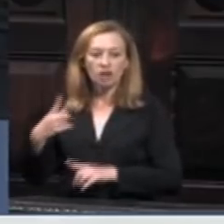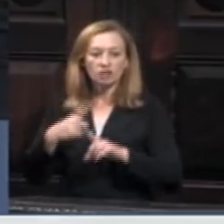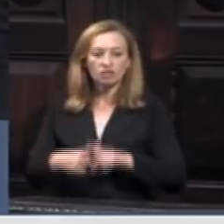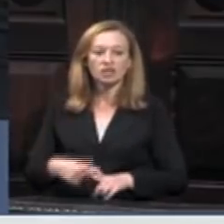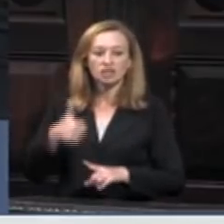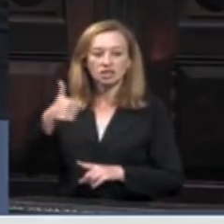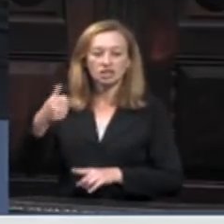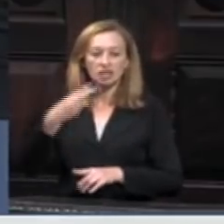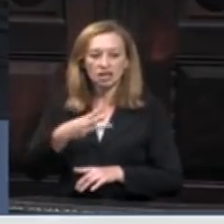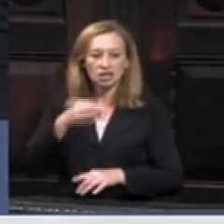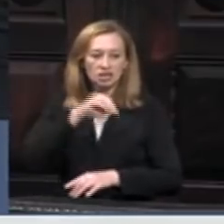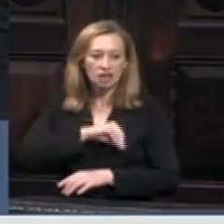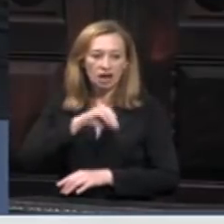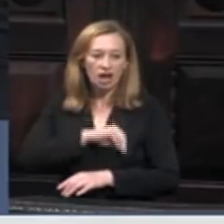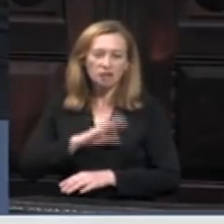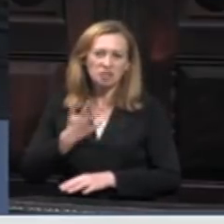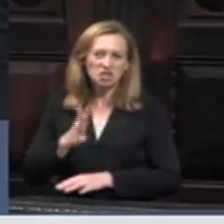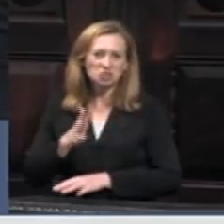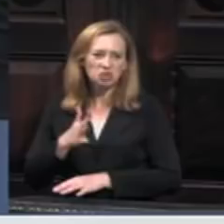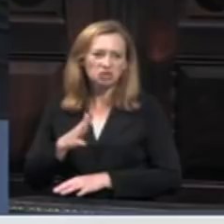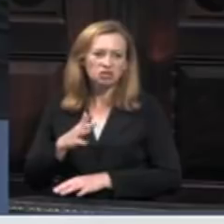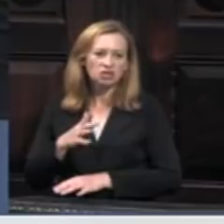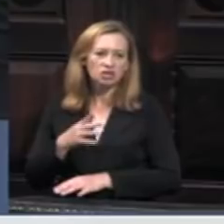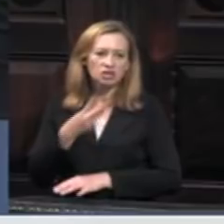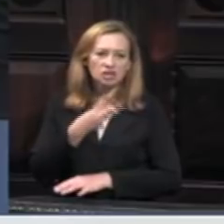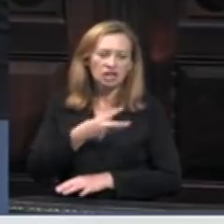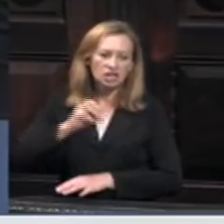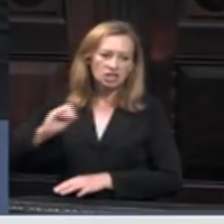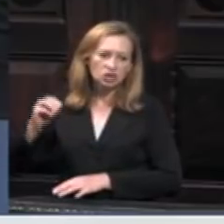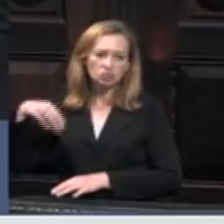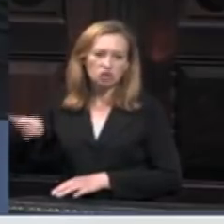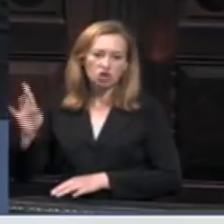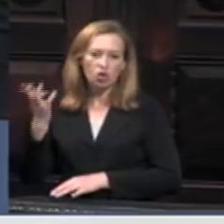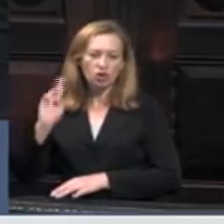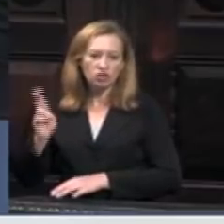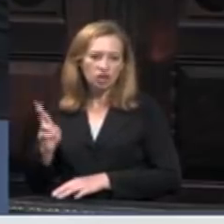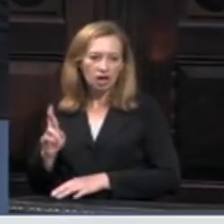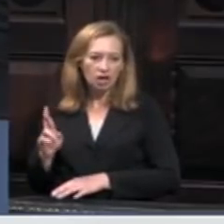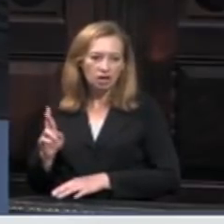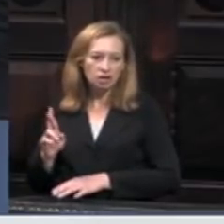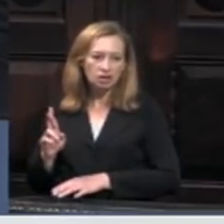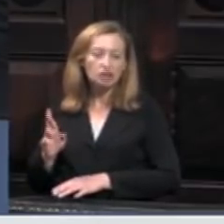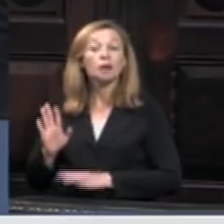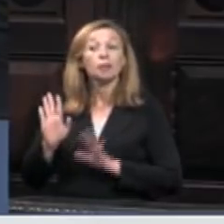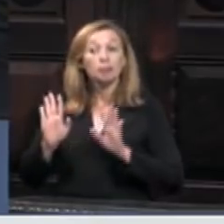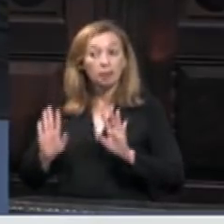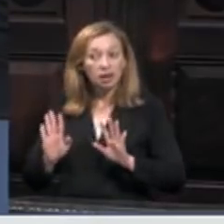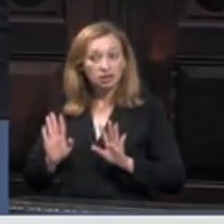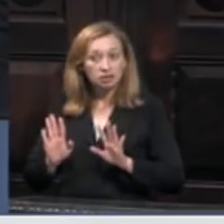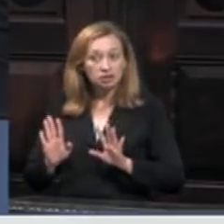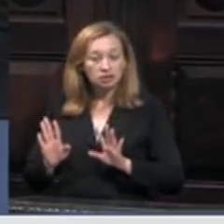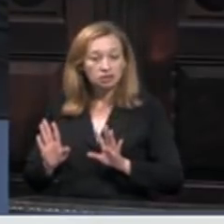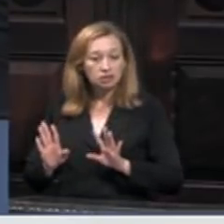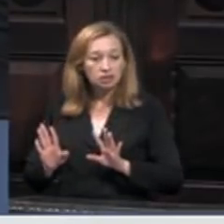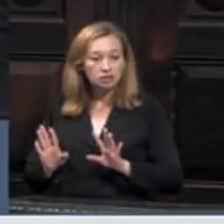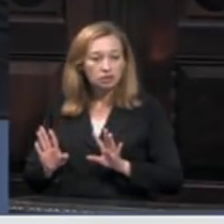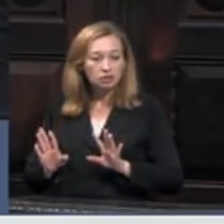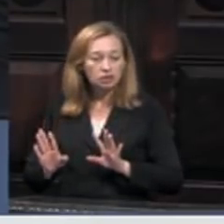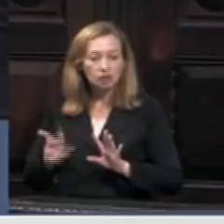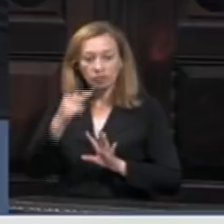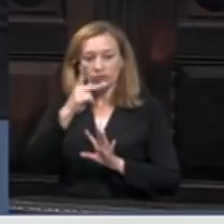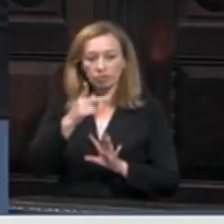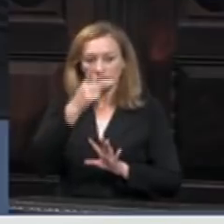dá aproximadamente 300 milhões. Acresce que, para o